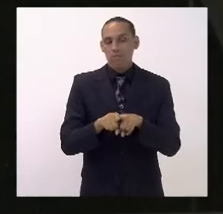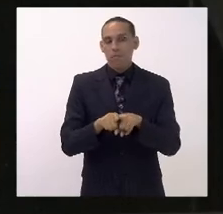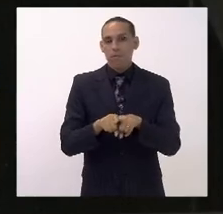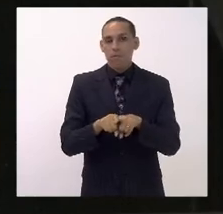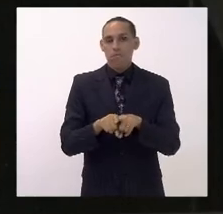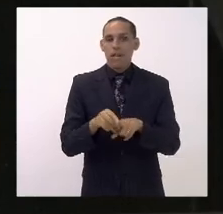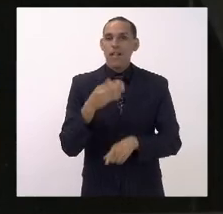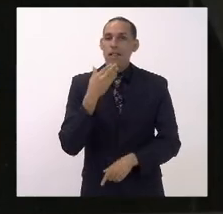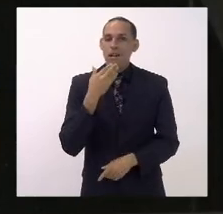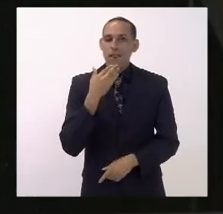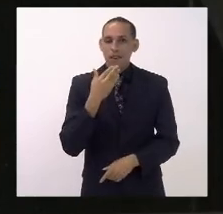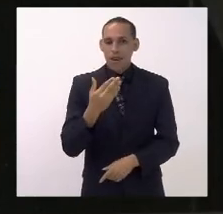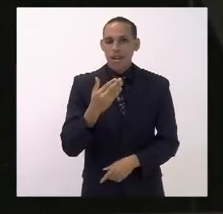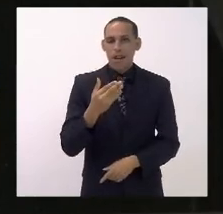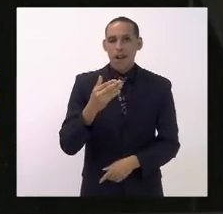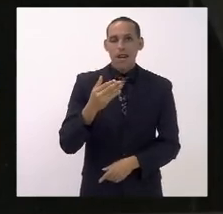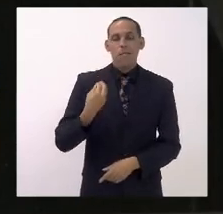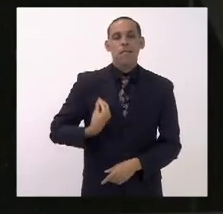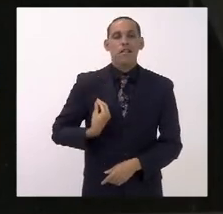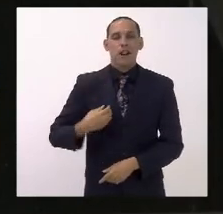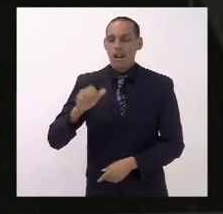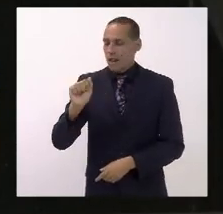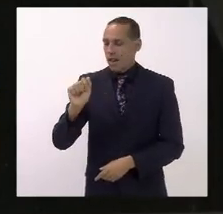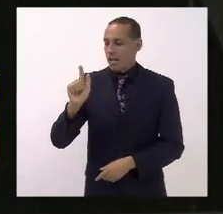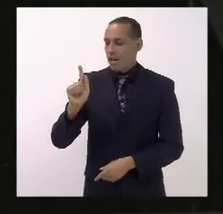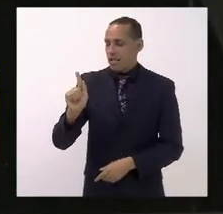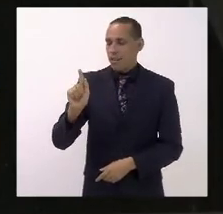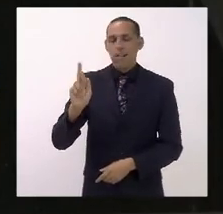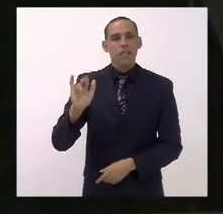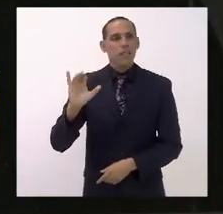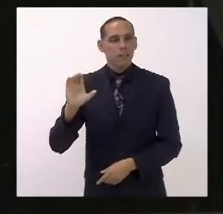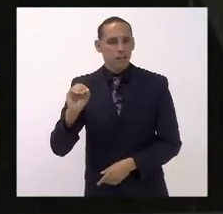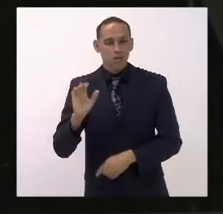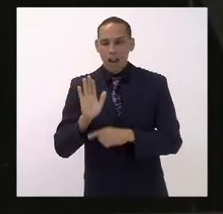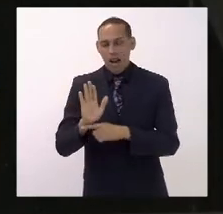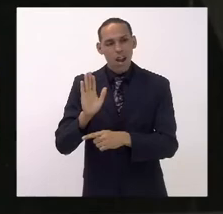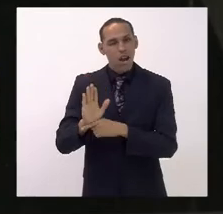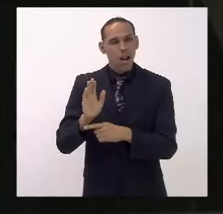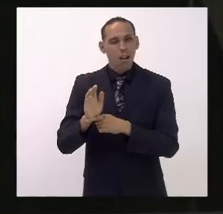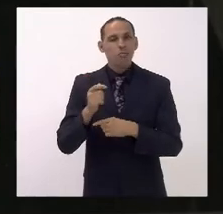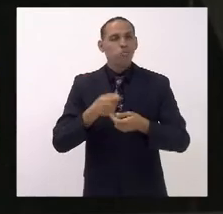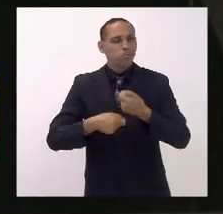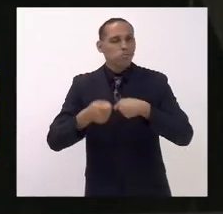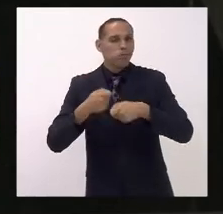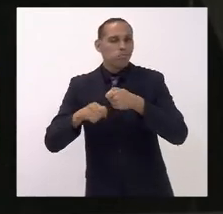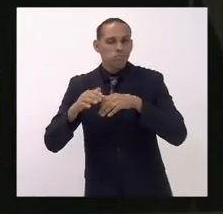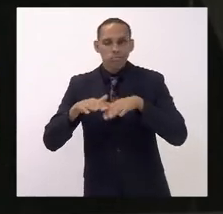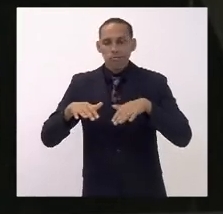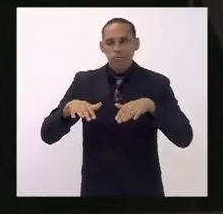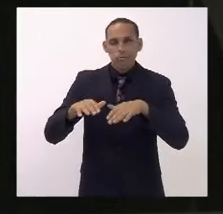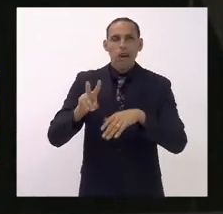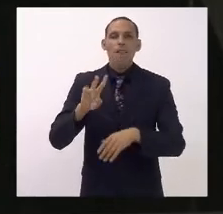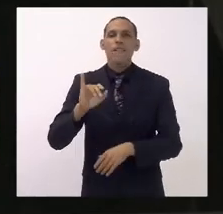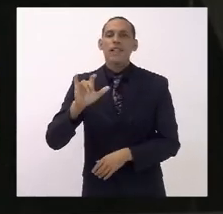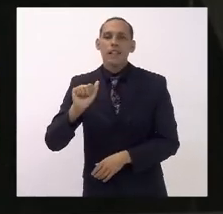da AGRIO para socorrer os pequenos empreendedores e comerciantes da Vila do Abraão, não é, e